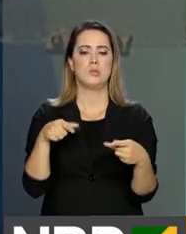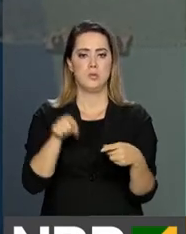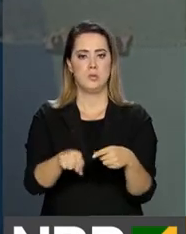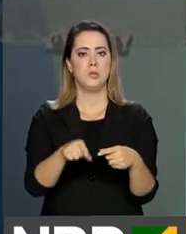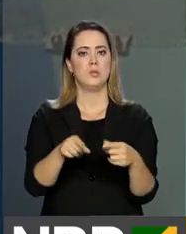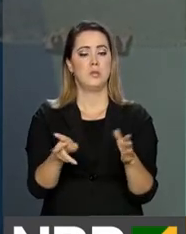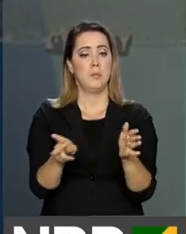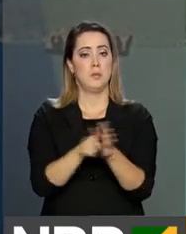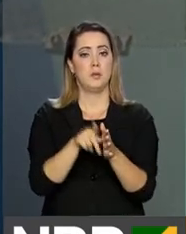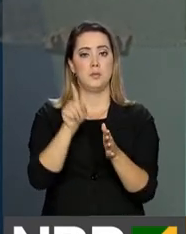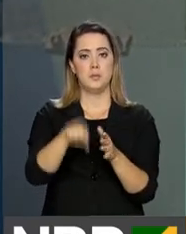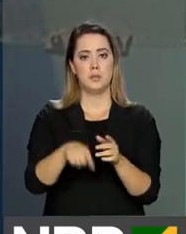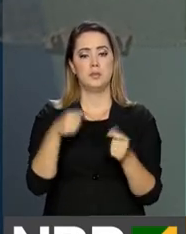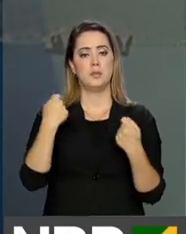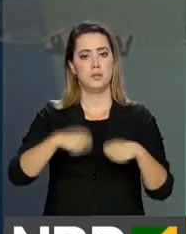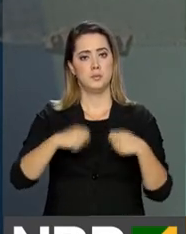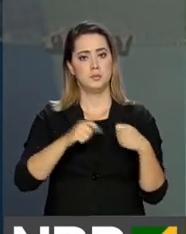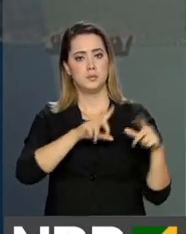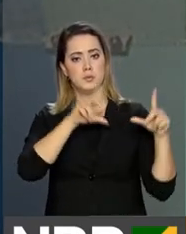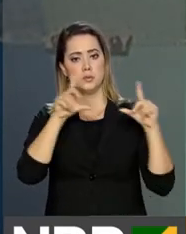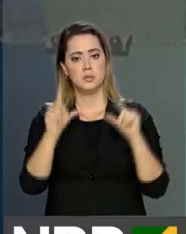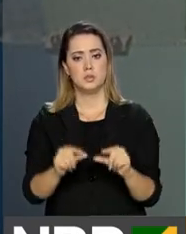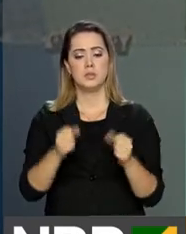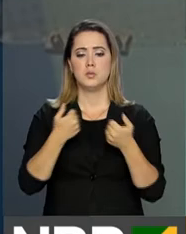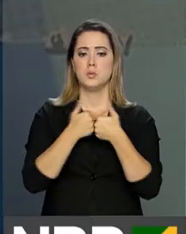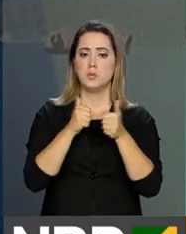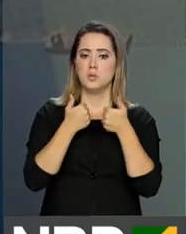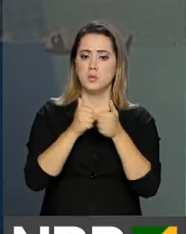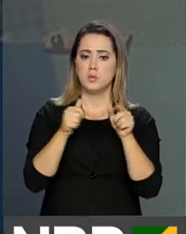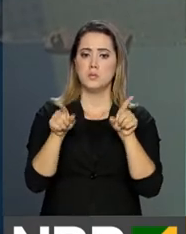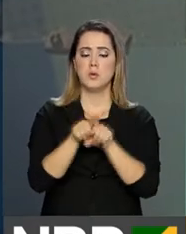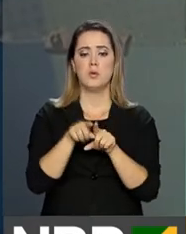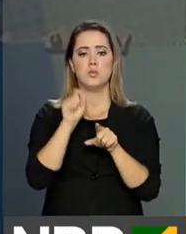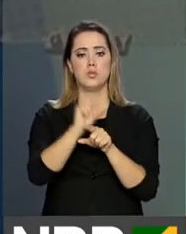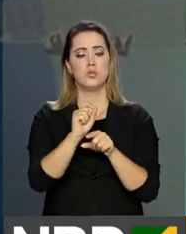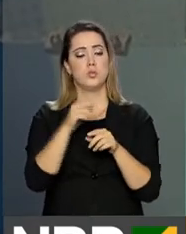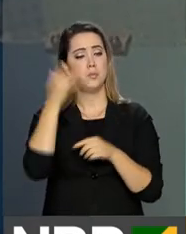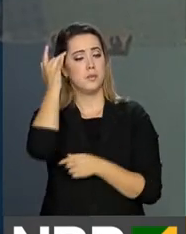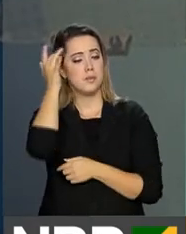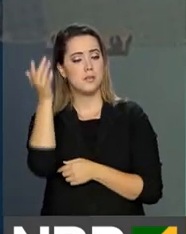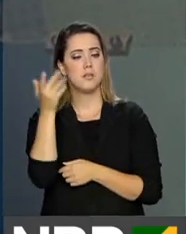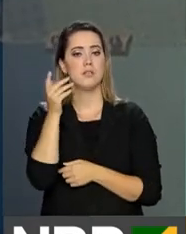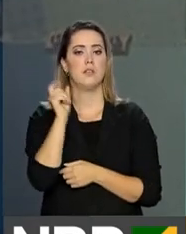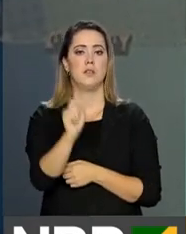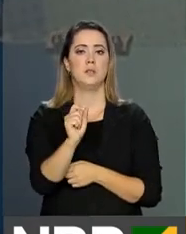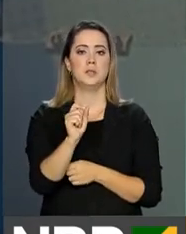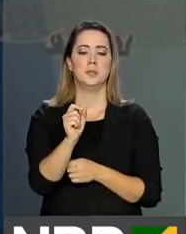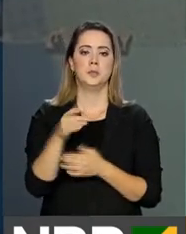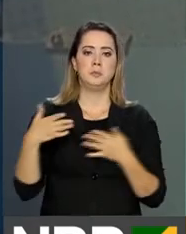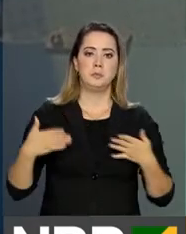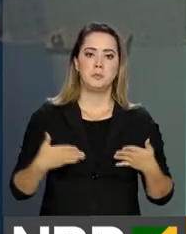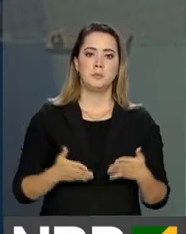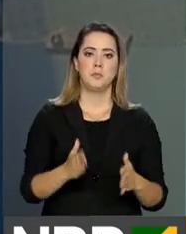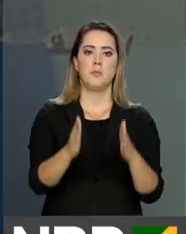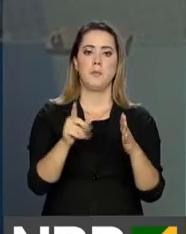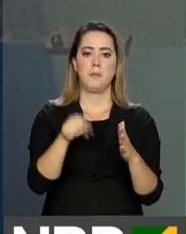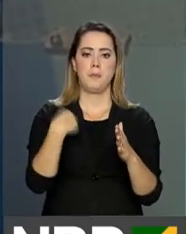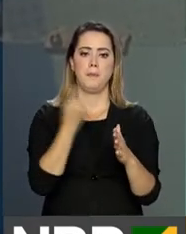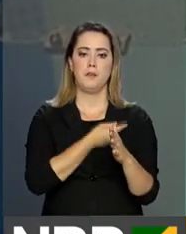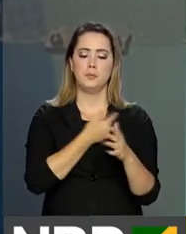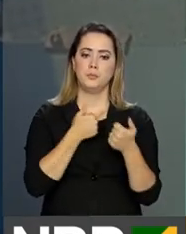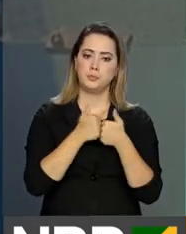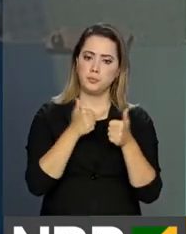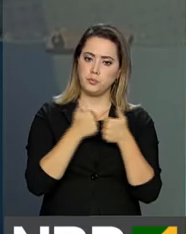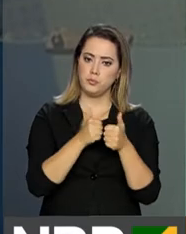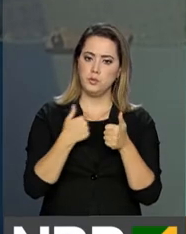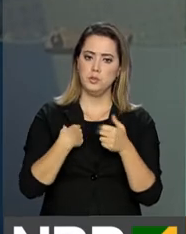fundamental para diminuir os custos de transporte, para facilitar o escoamento de nossa